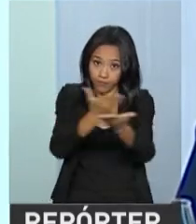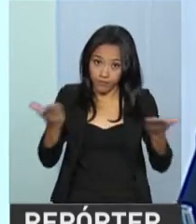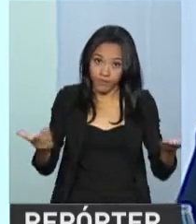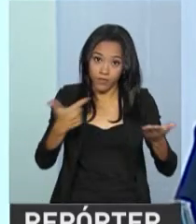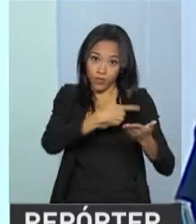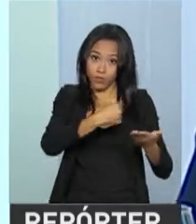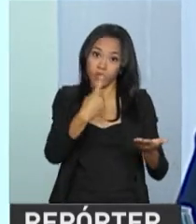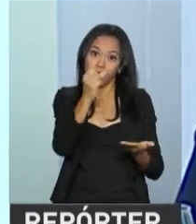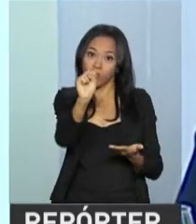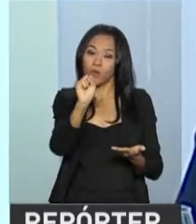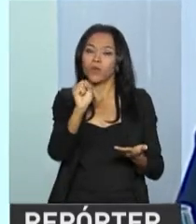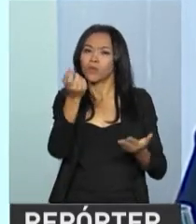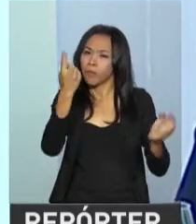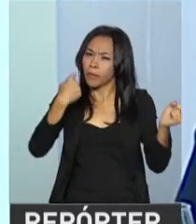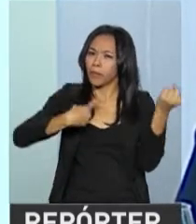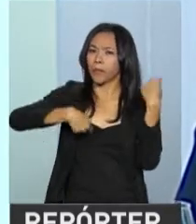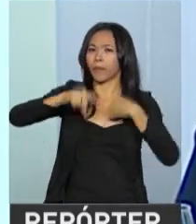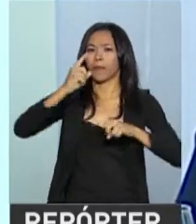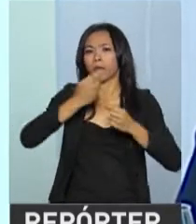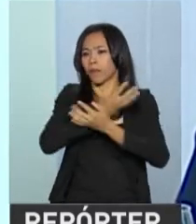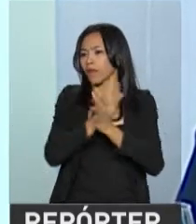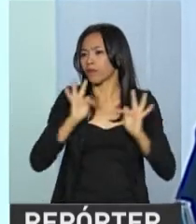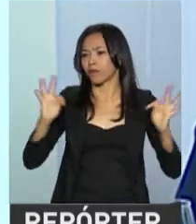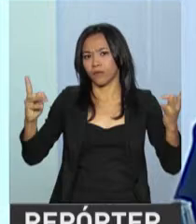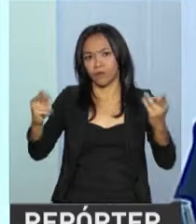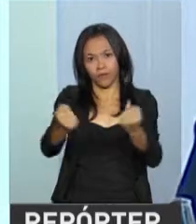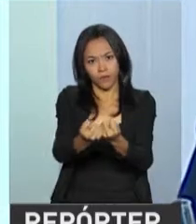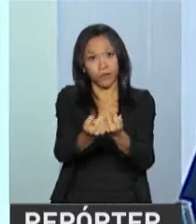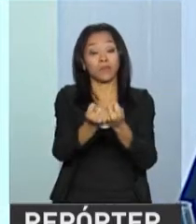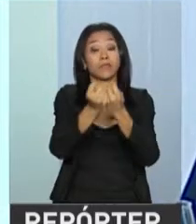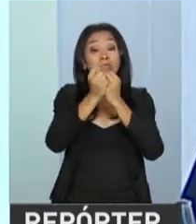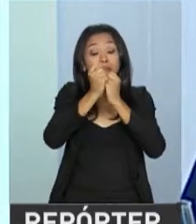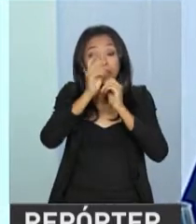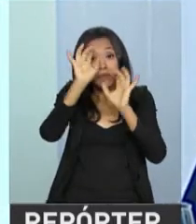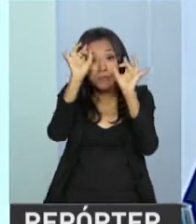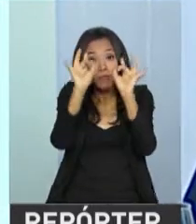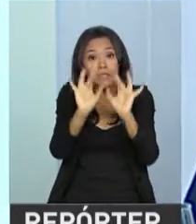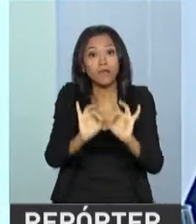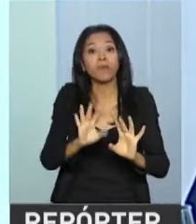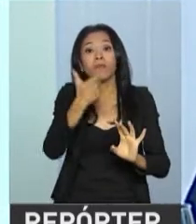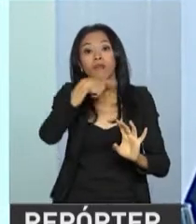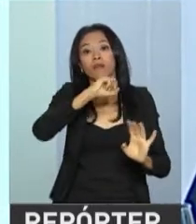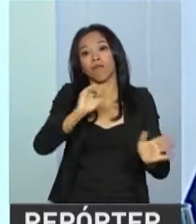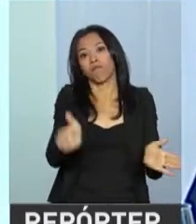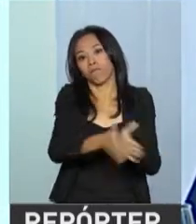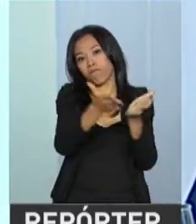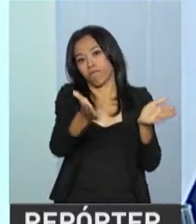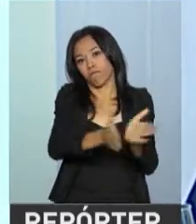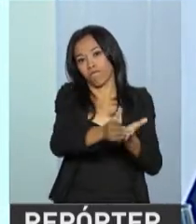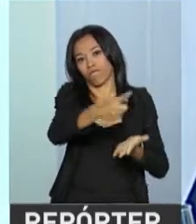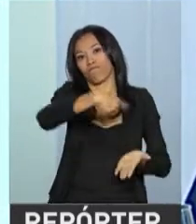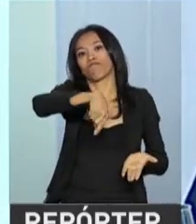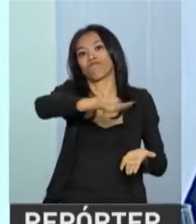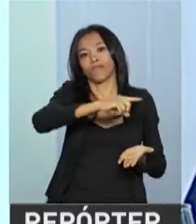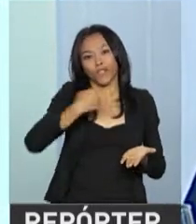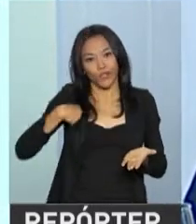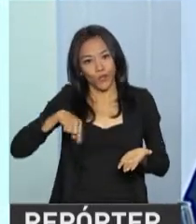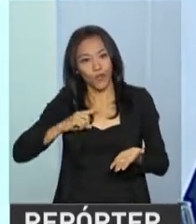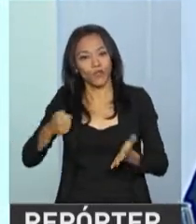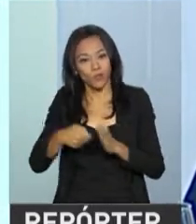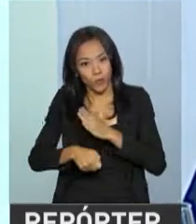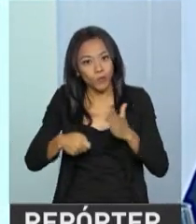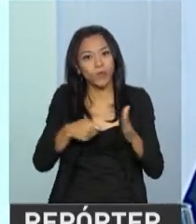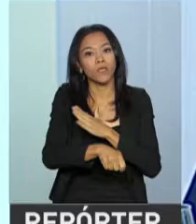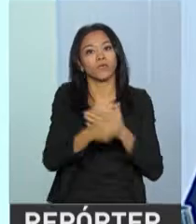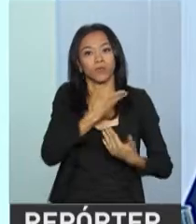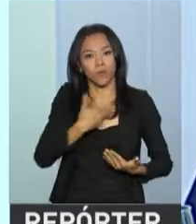2018... muito próspero para todos nós, especialmente para os mais carentes, que são aqueles por quem mais nós lutamos,